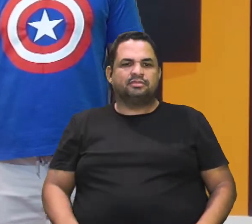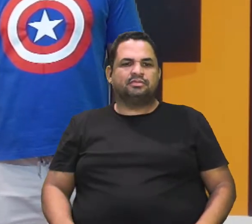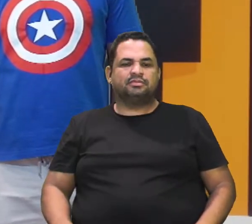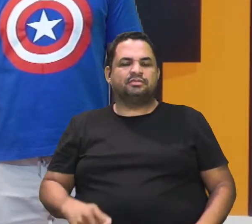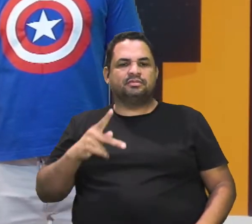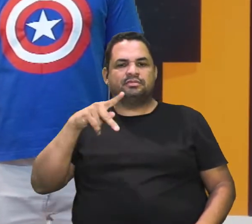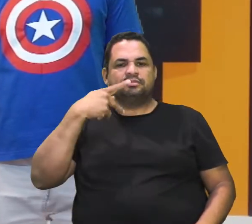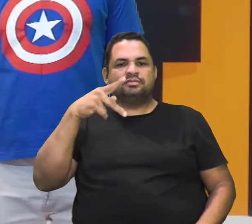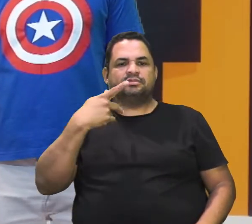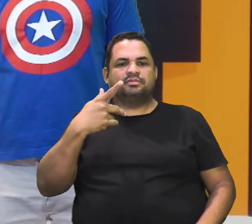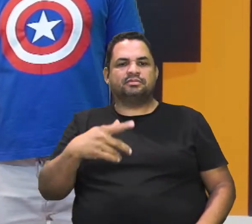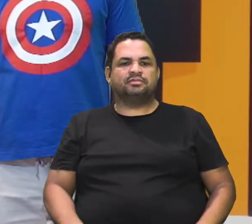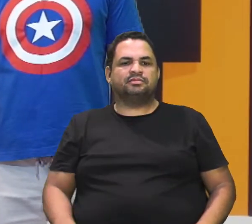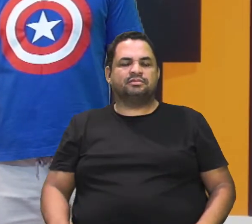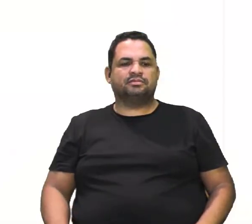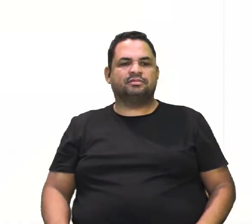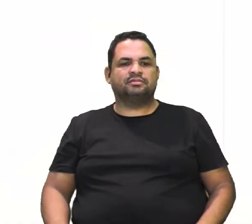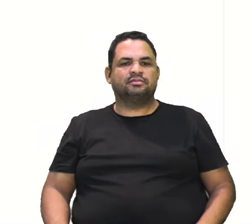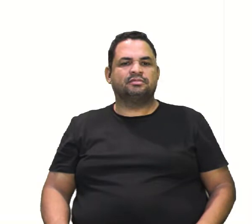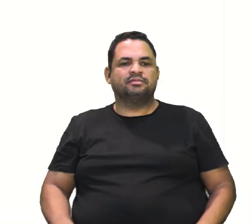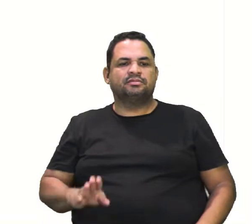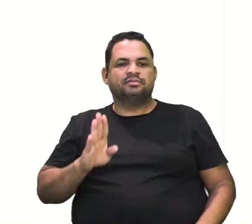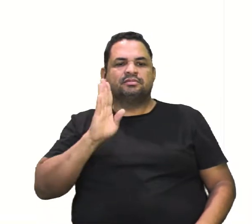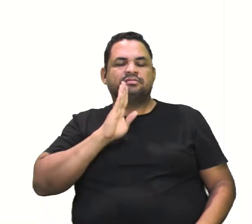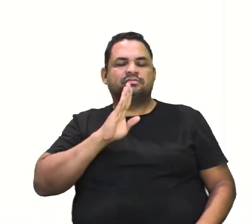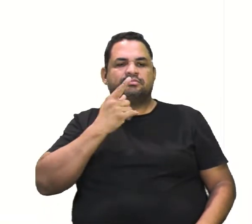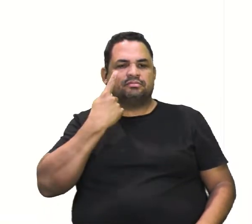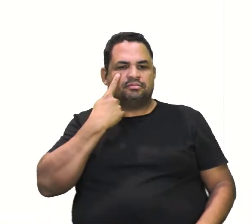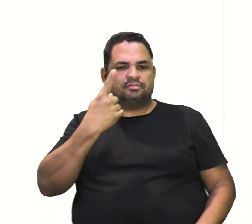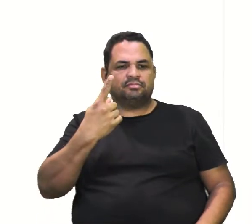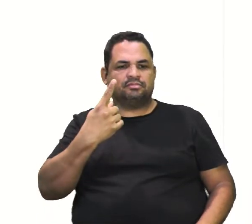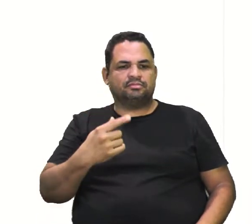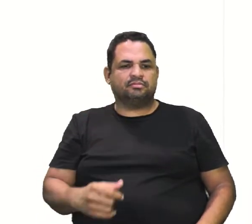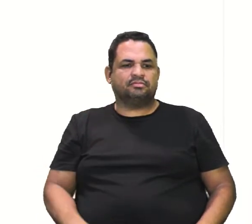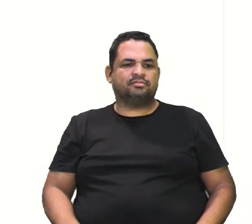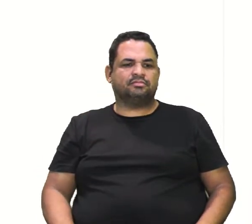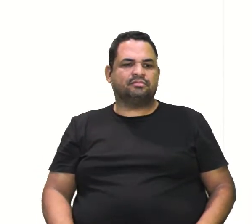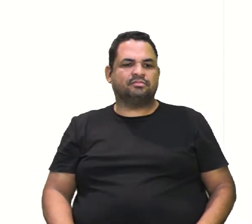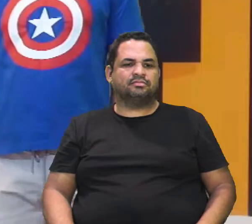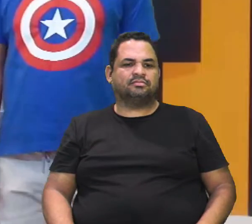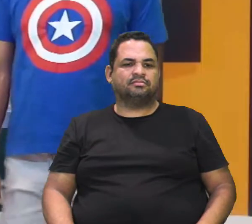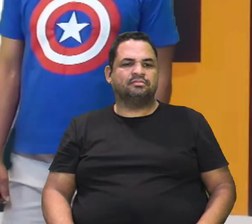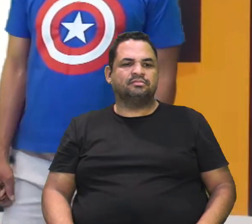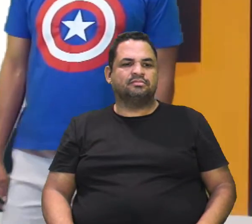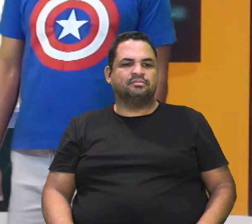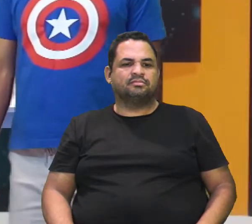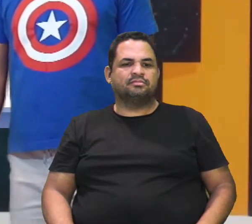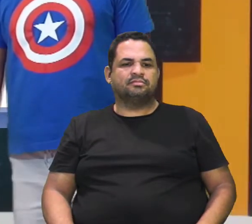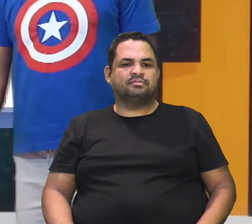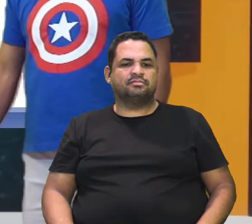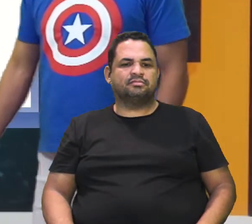vai falar um pouquinho, né? Olha lá, olha que bacana. Observando, pode deixar aqui, vamos junto aqui com o GIF que eu acho, eu me